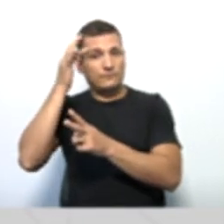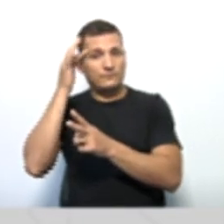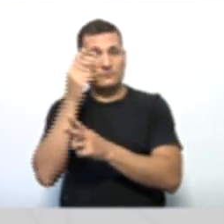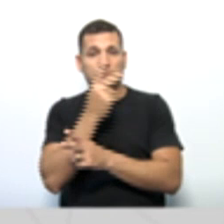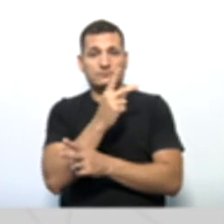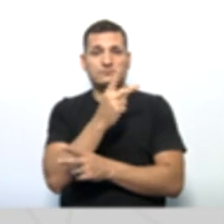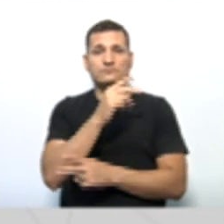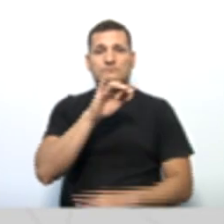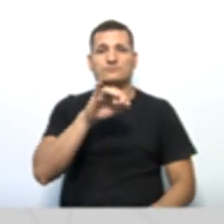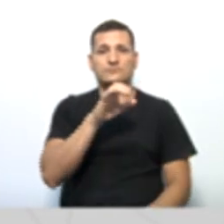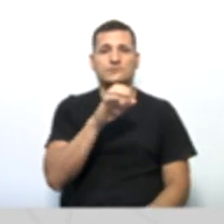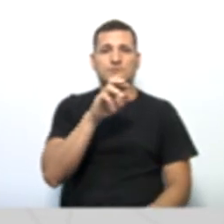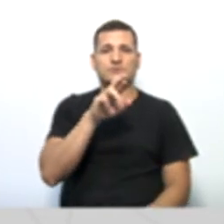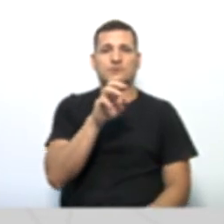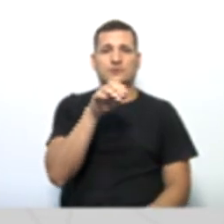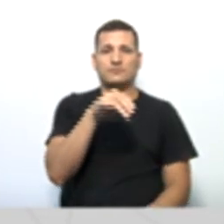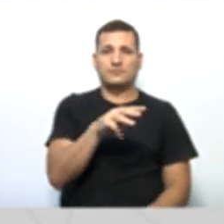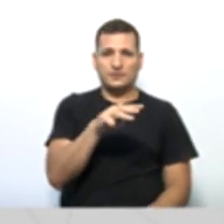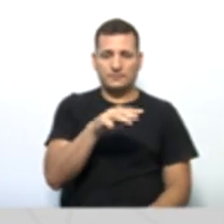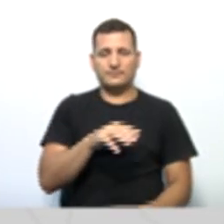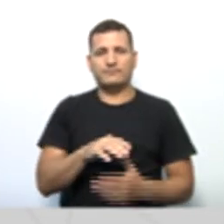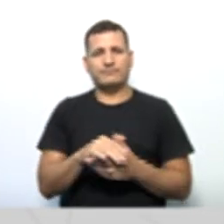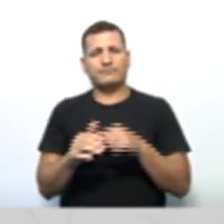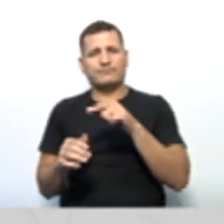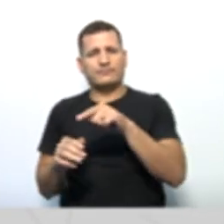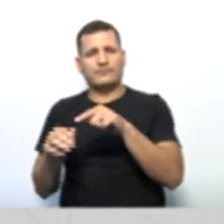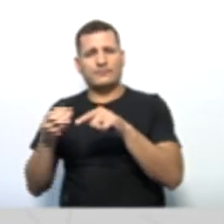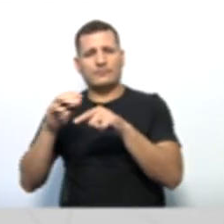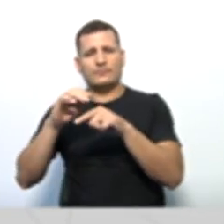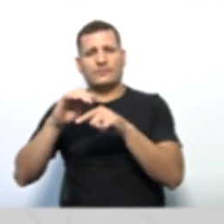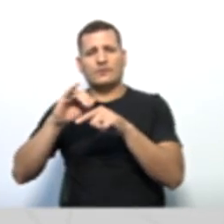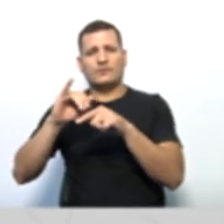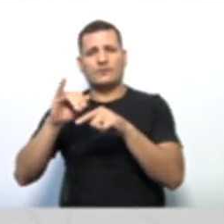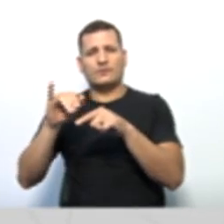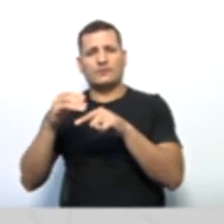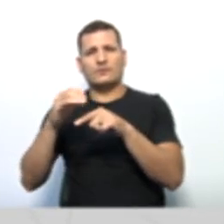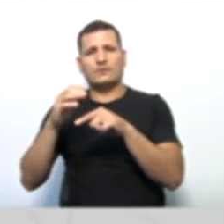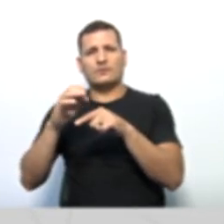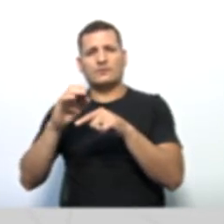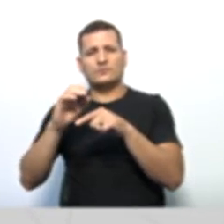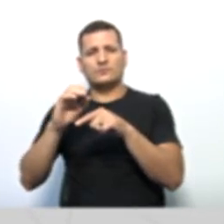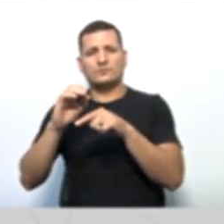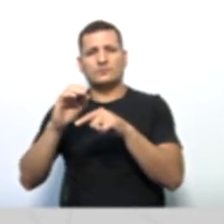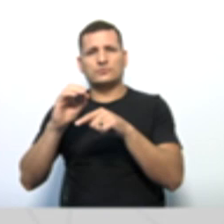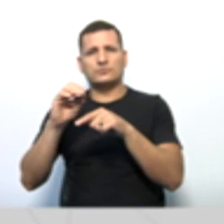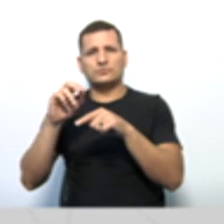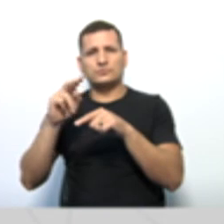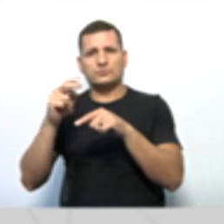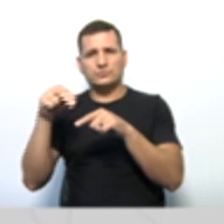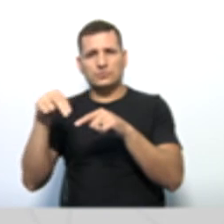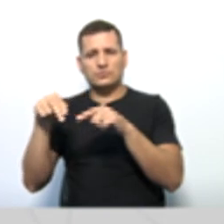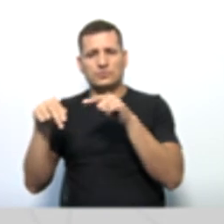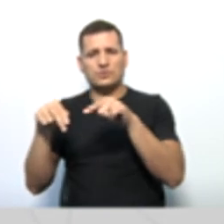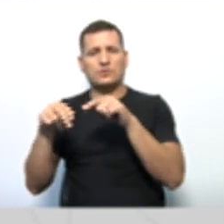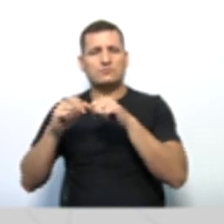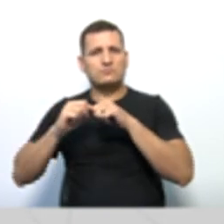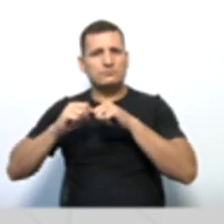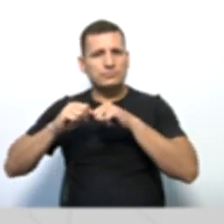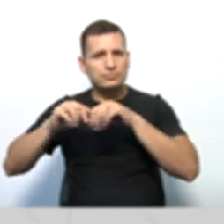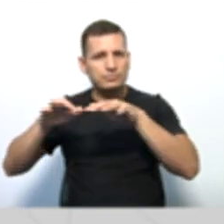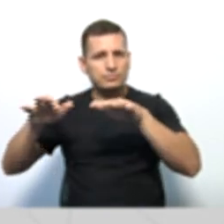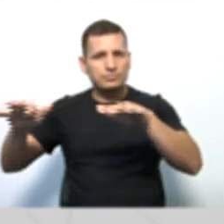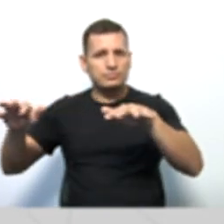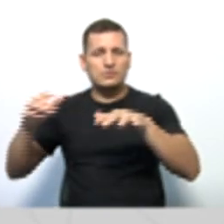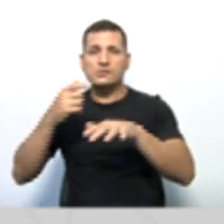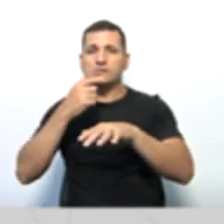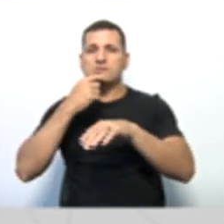Jeremy Bentham. O interessante é que Mill também é considerado o grande difusor do liberalismo na Inglaterra. Então, aí a galera que segue